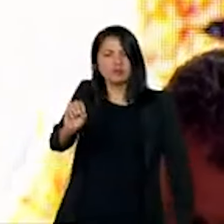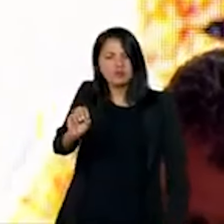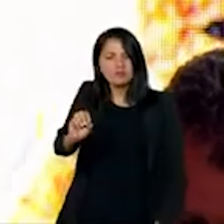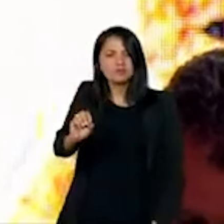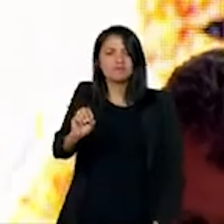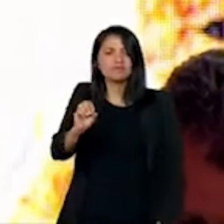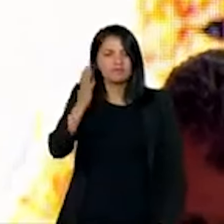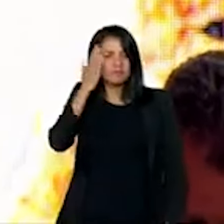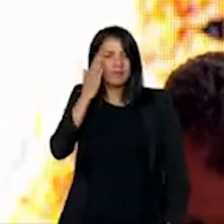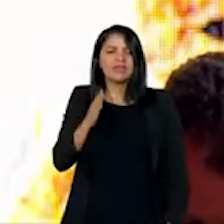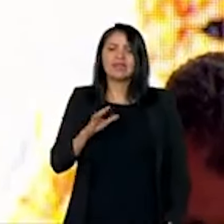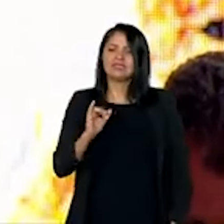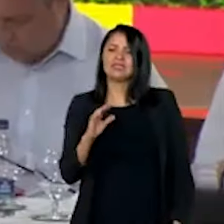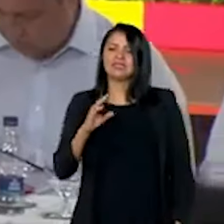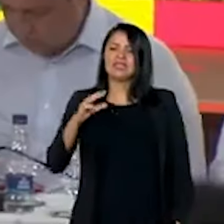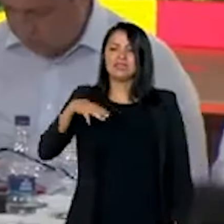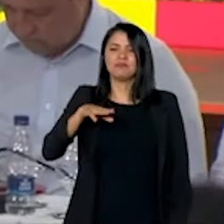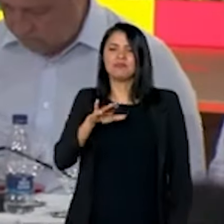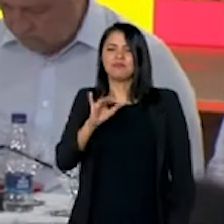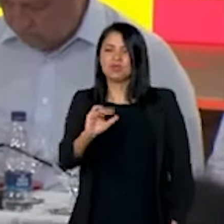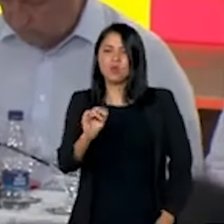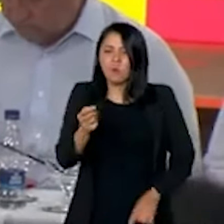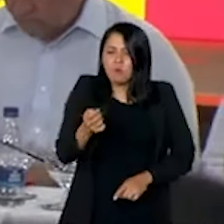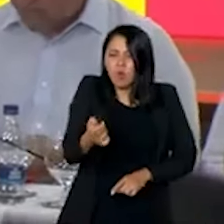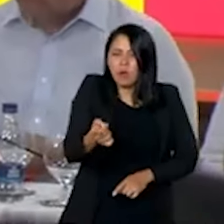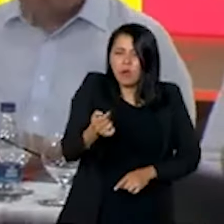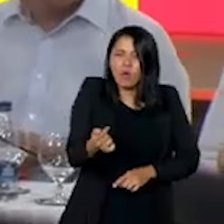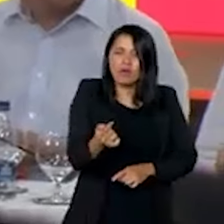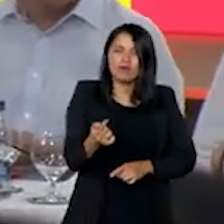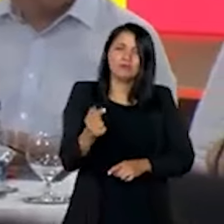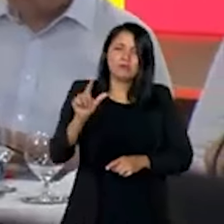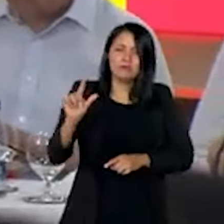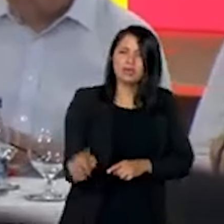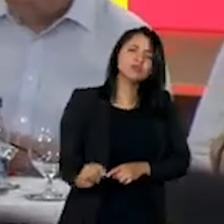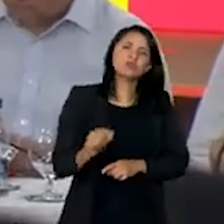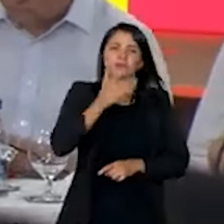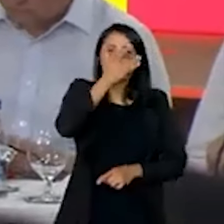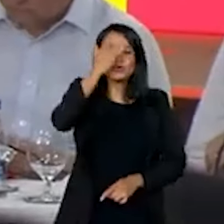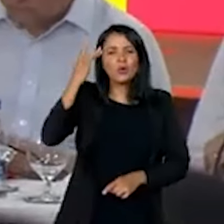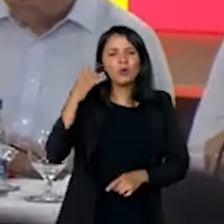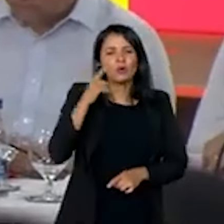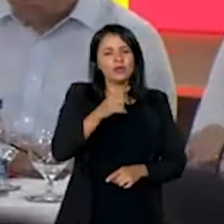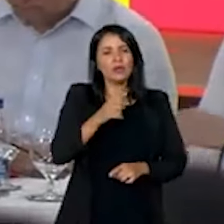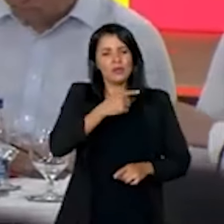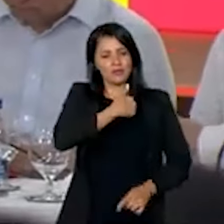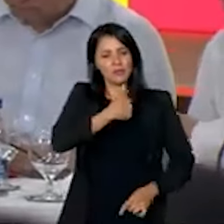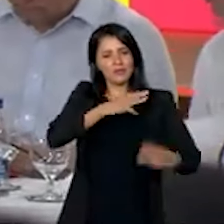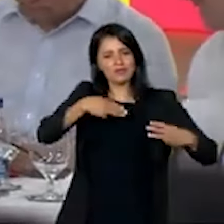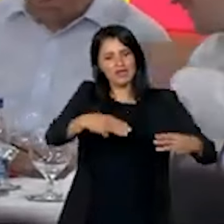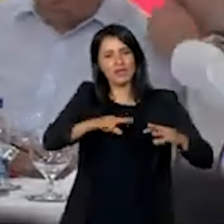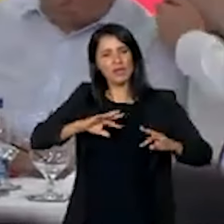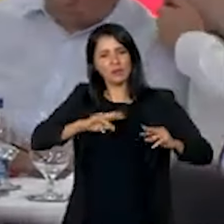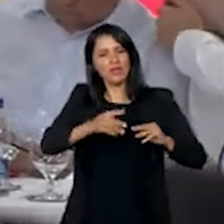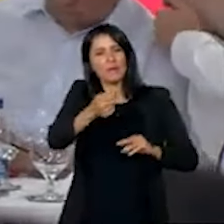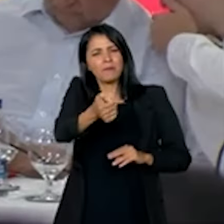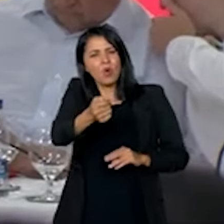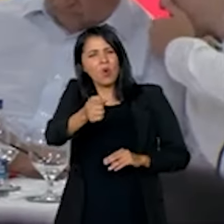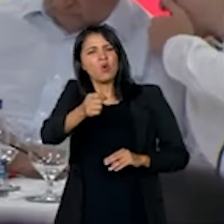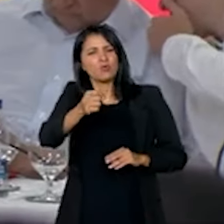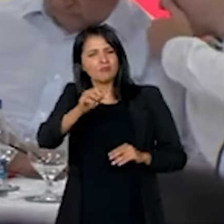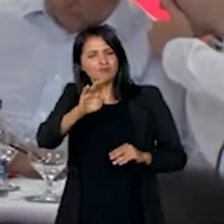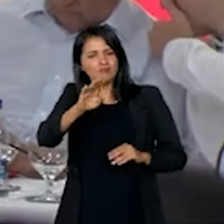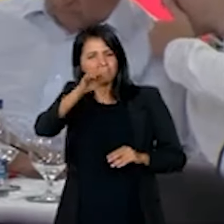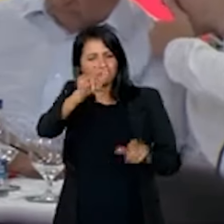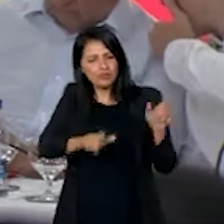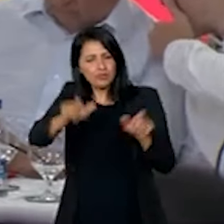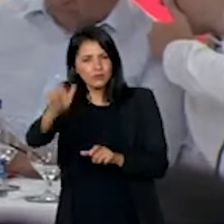que a CNBio tinha menos gente? Você sabia que quase todos os ministérios tinham menos gente? Aliás, vocês sabiam que quando